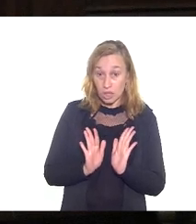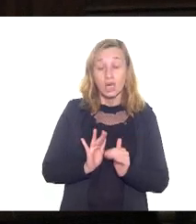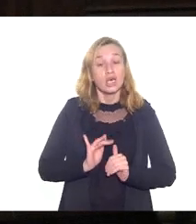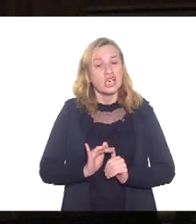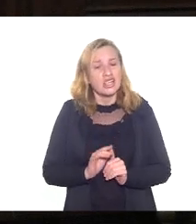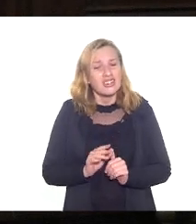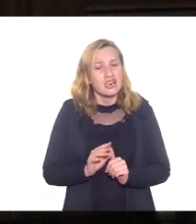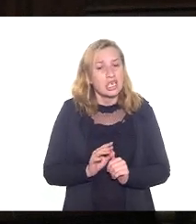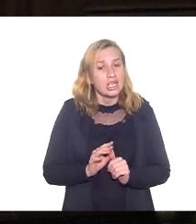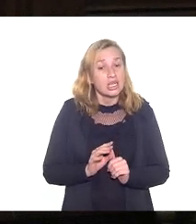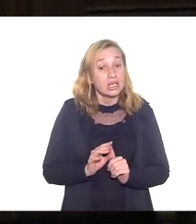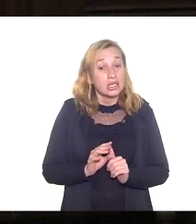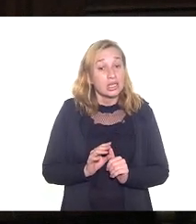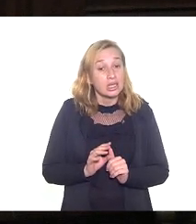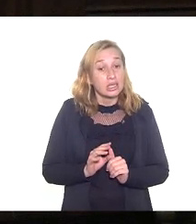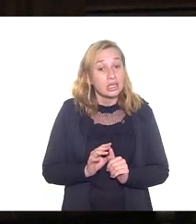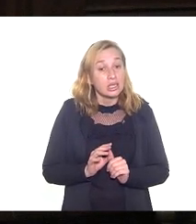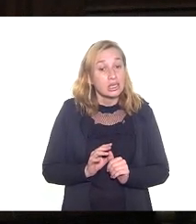Vai ser,